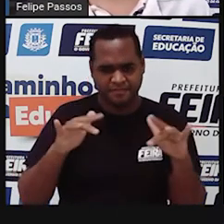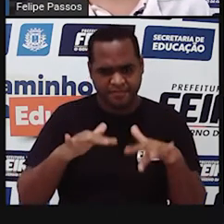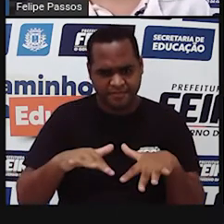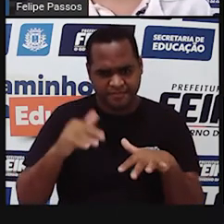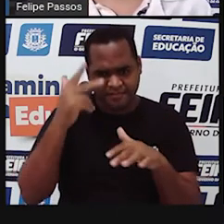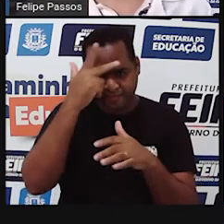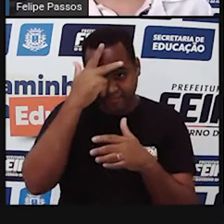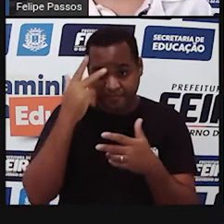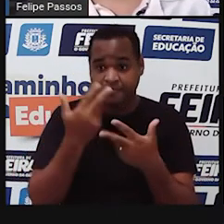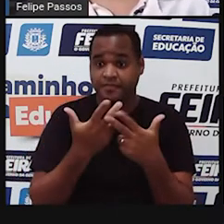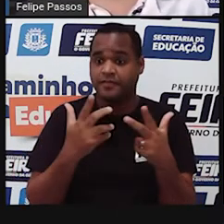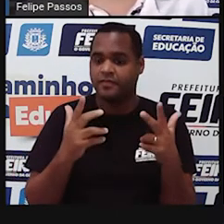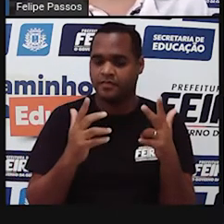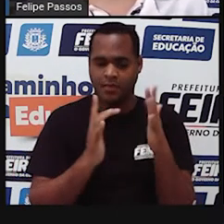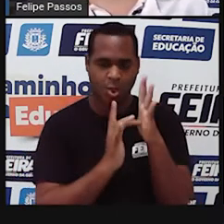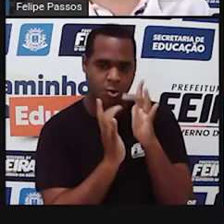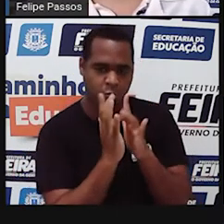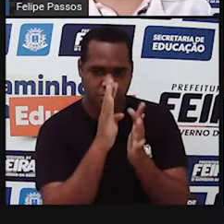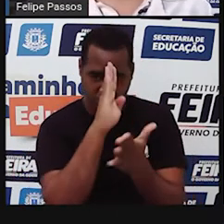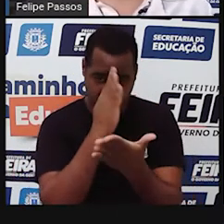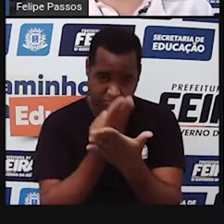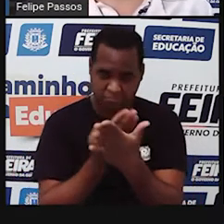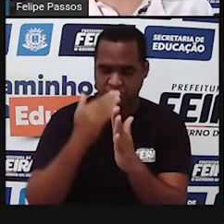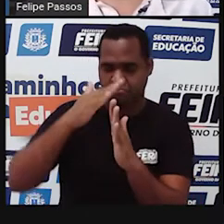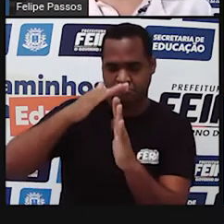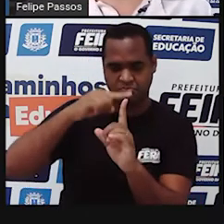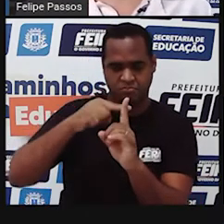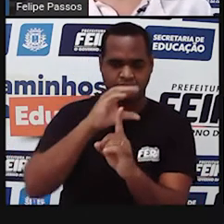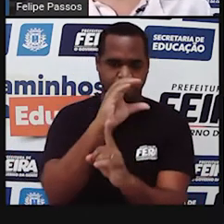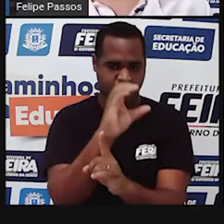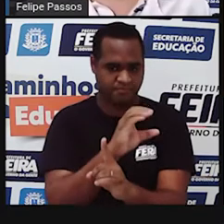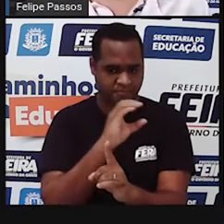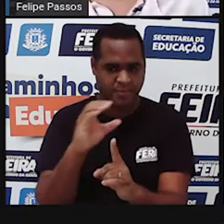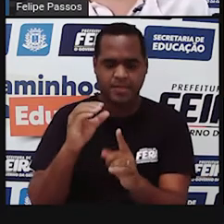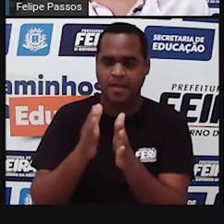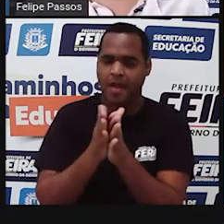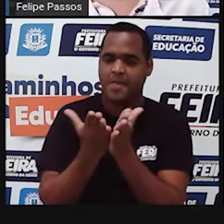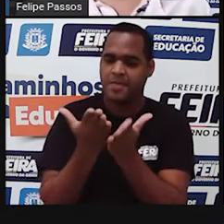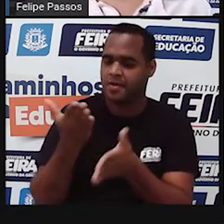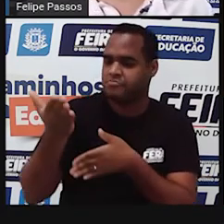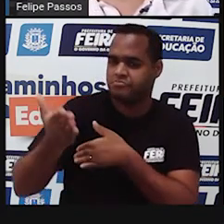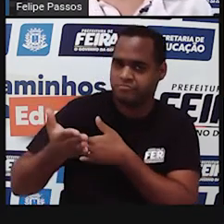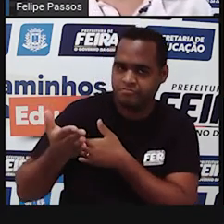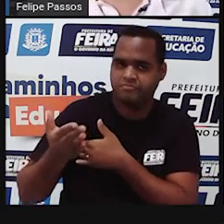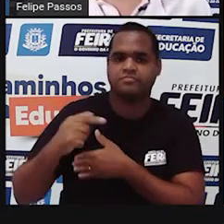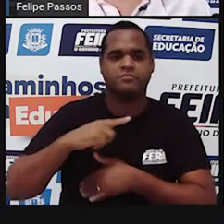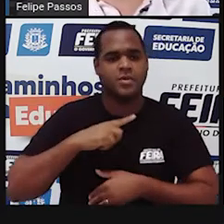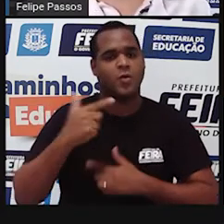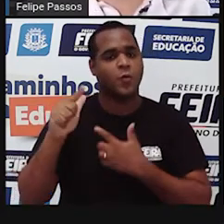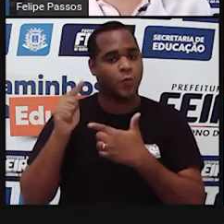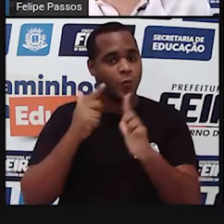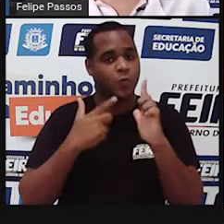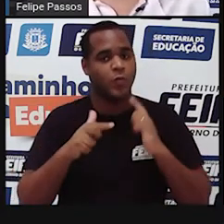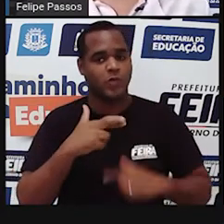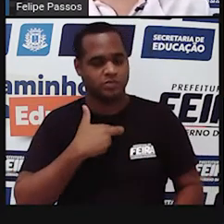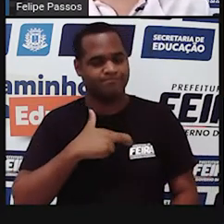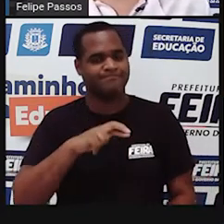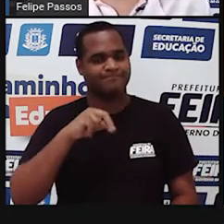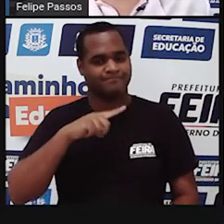cristã, protestante, católica, e existem outras religiões que acabam também sendo